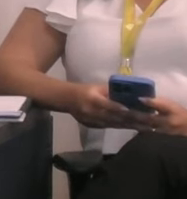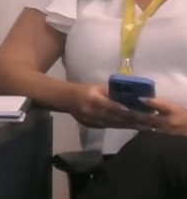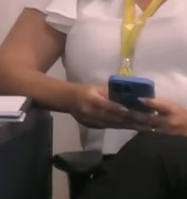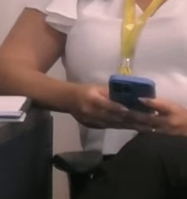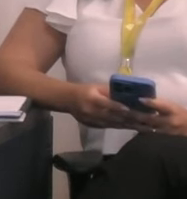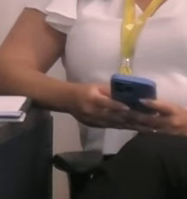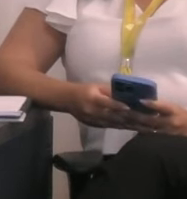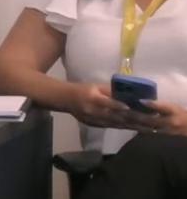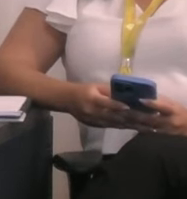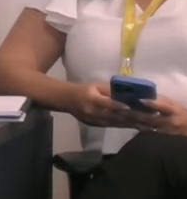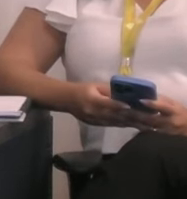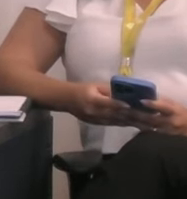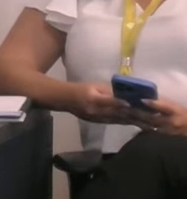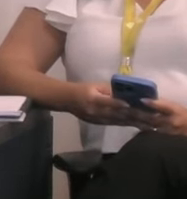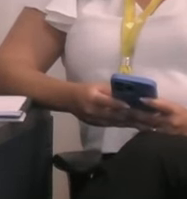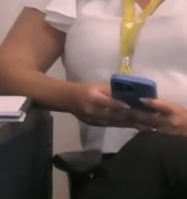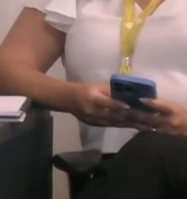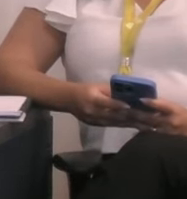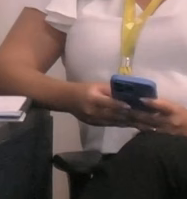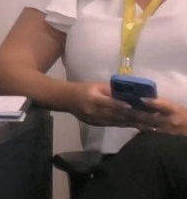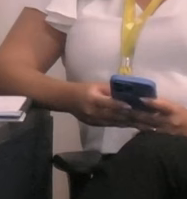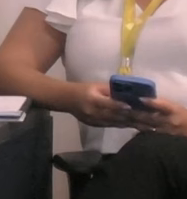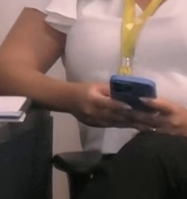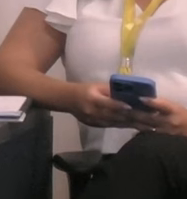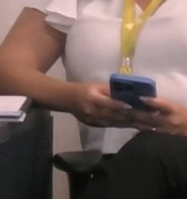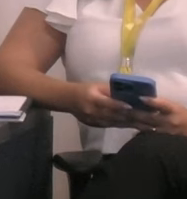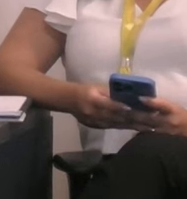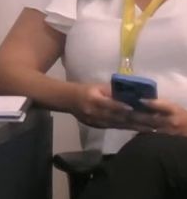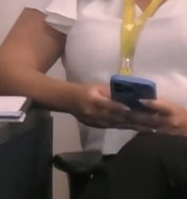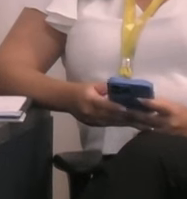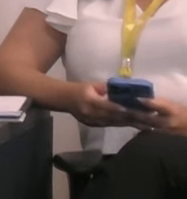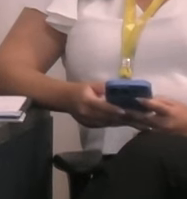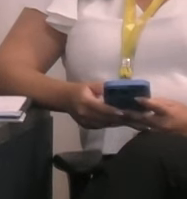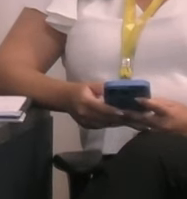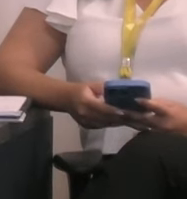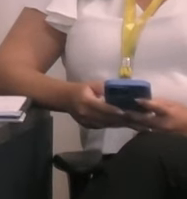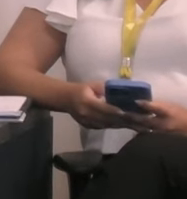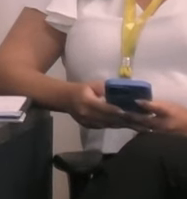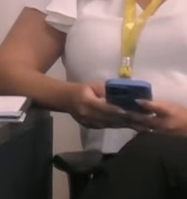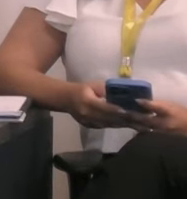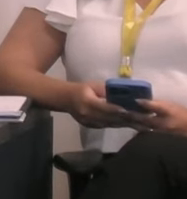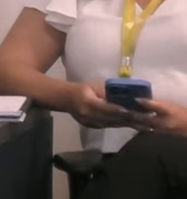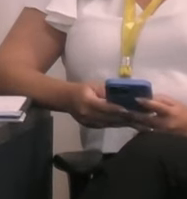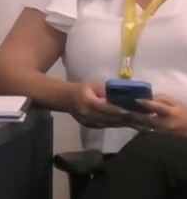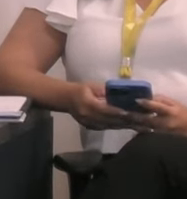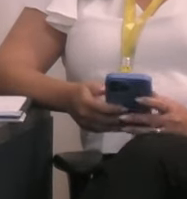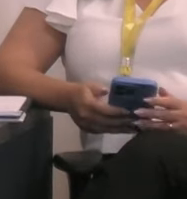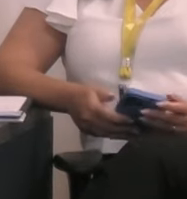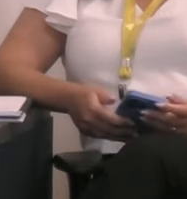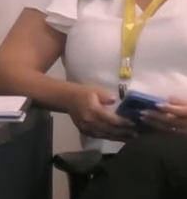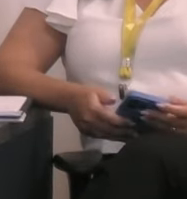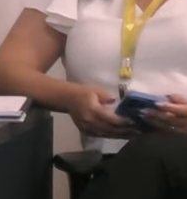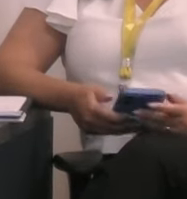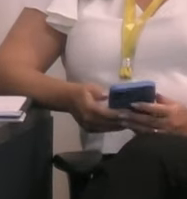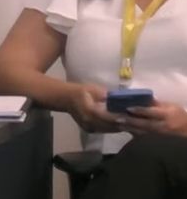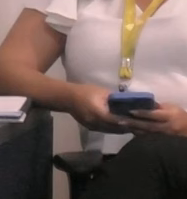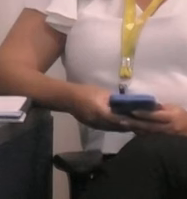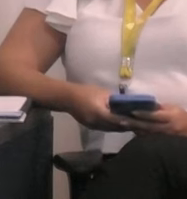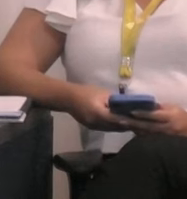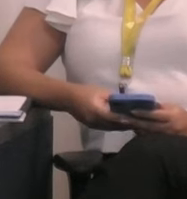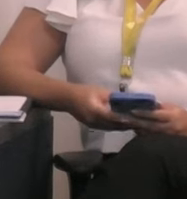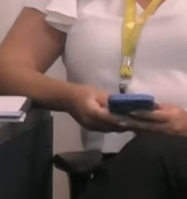nessa audiência pública, porque também sou vítima da má prestação de serviço da concessionária, das